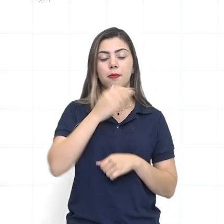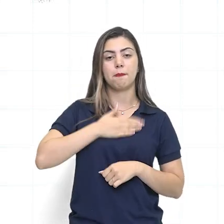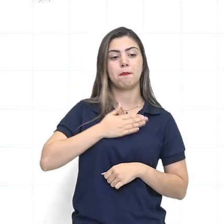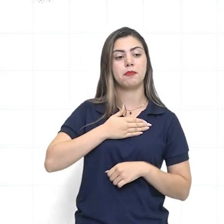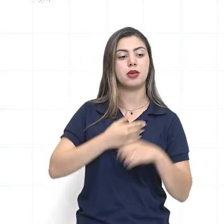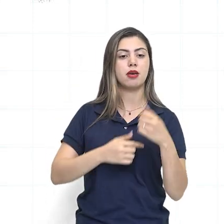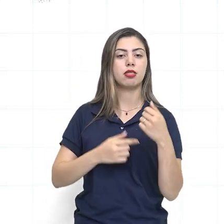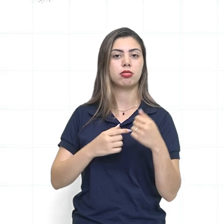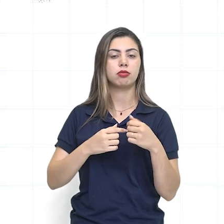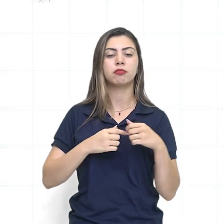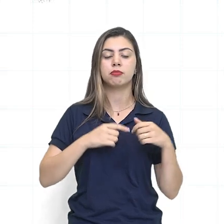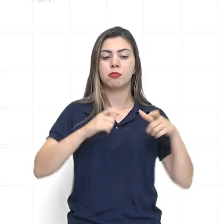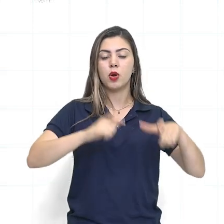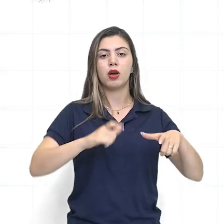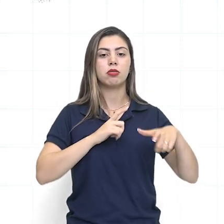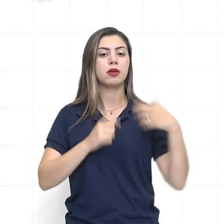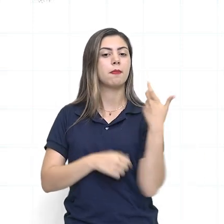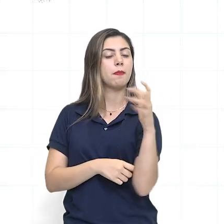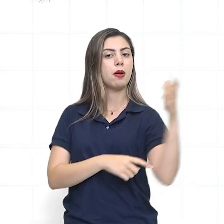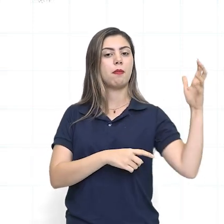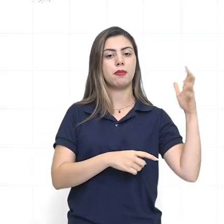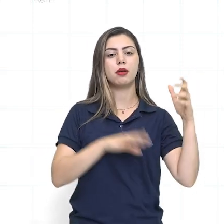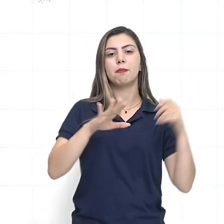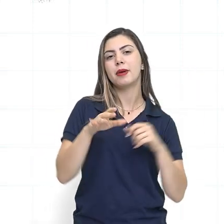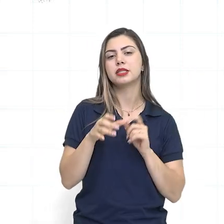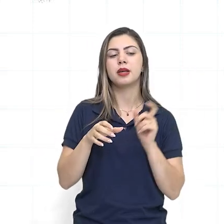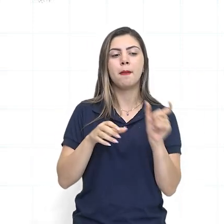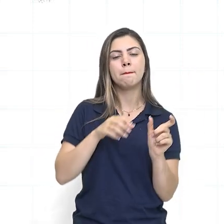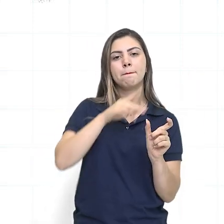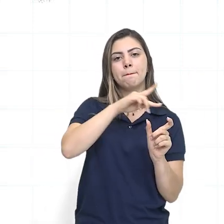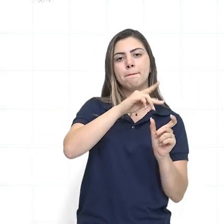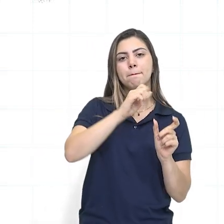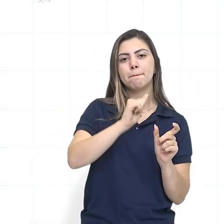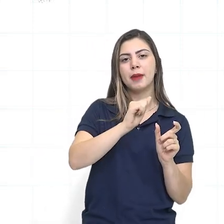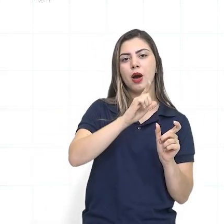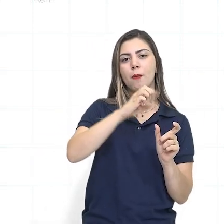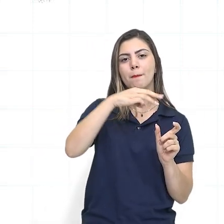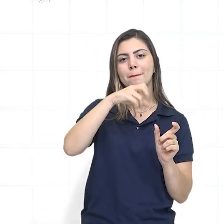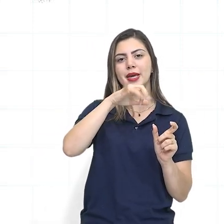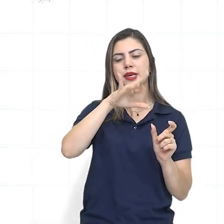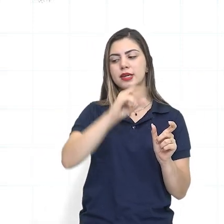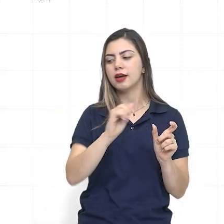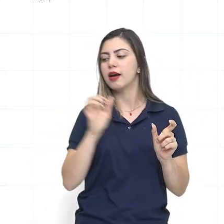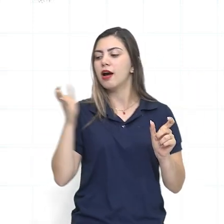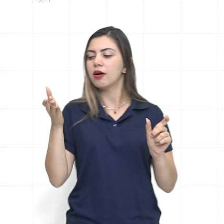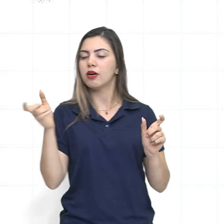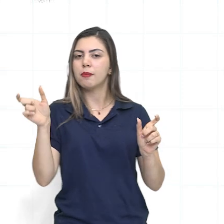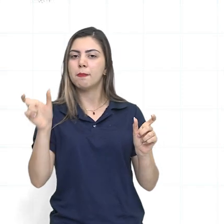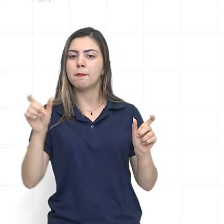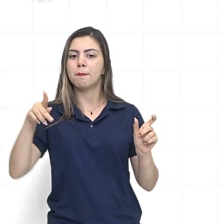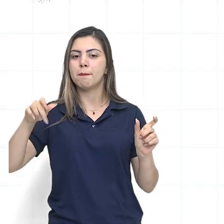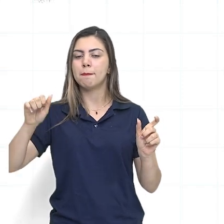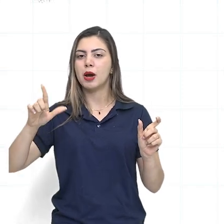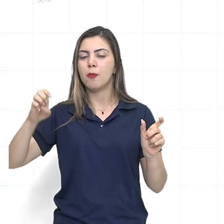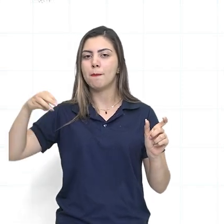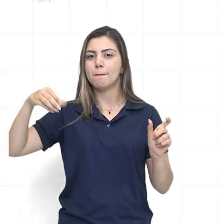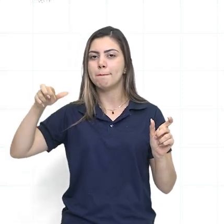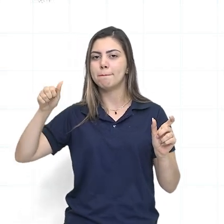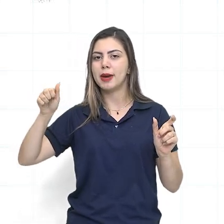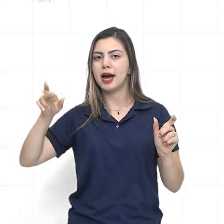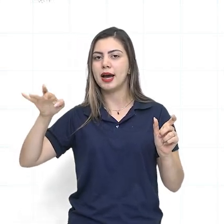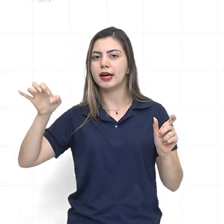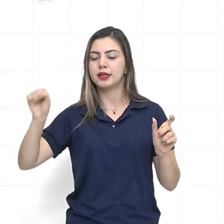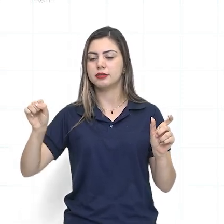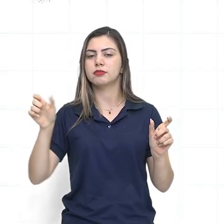usar palmeira, ele usou palmares. Onde gorjeia o mar. Então, ele usou a mesma